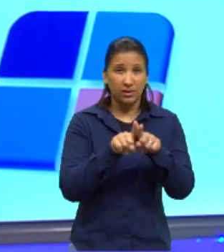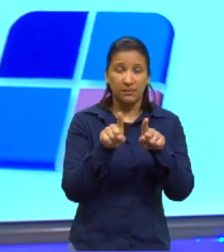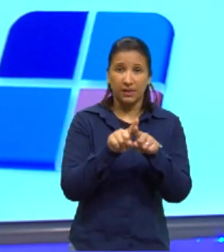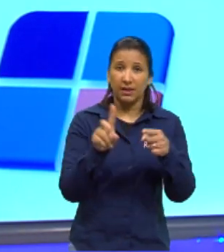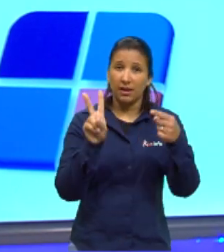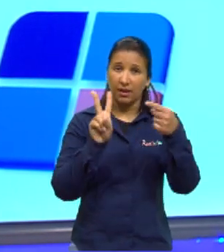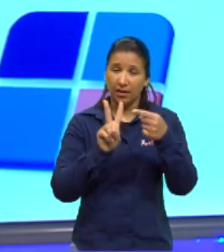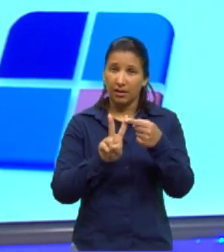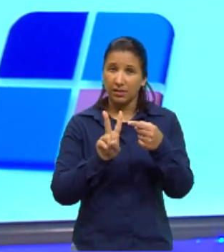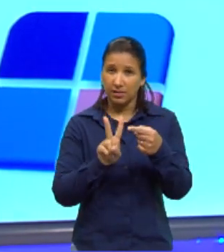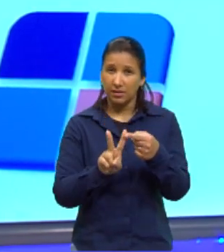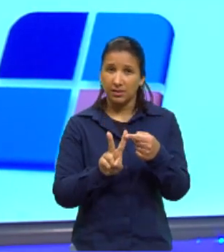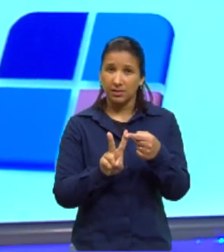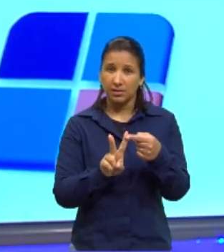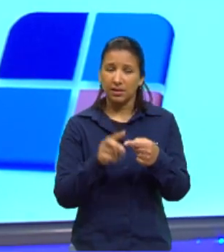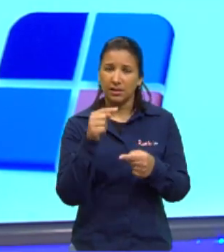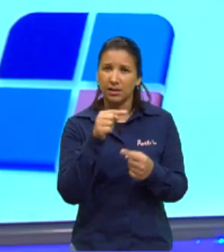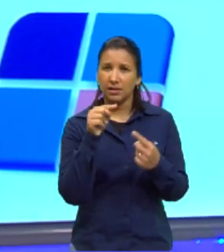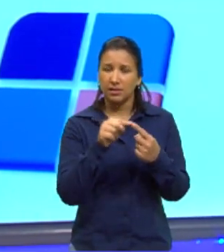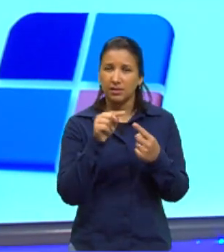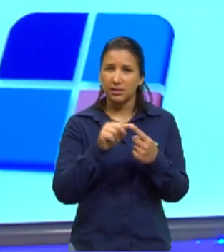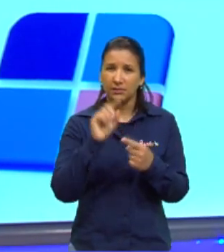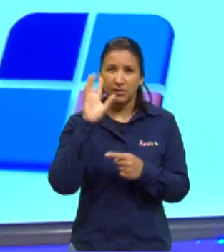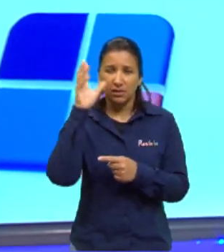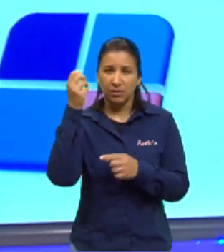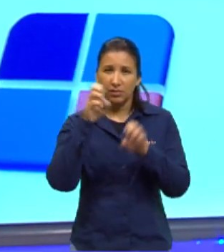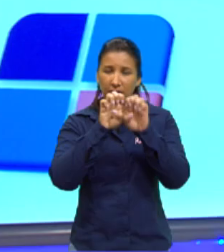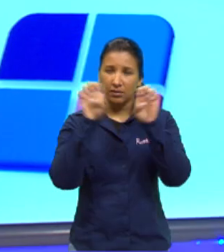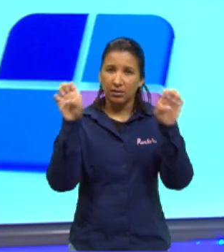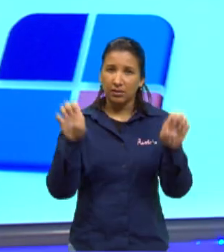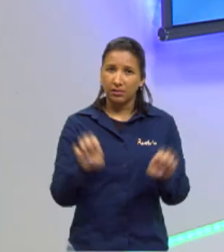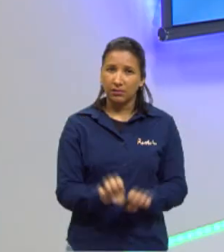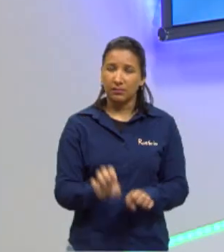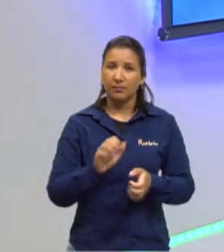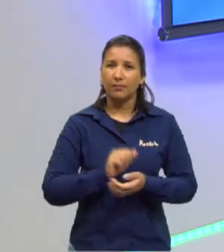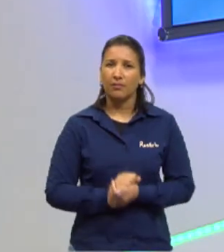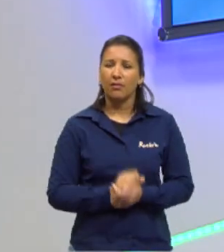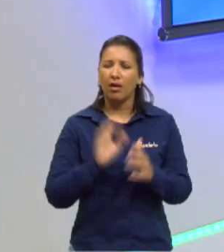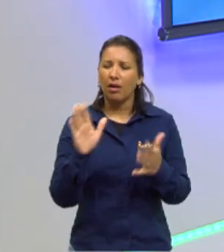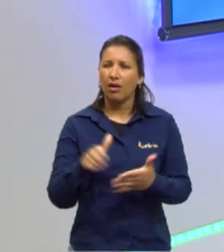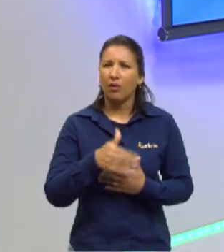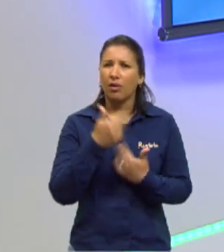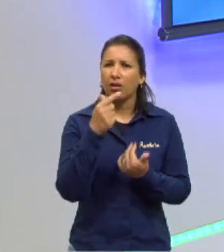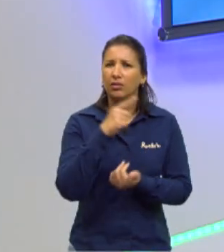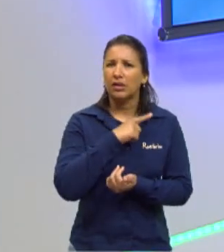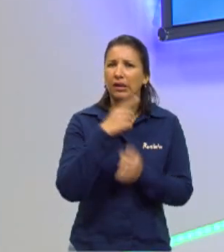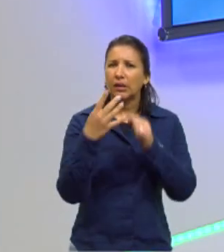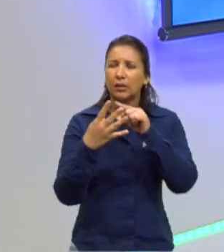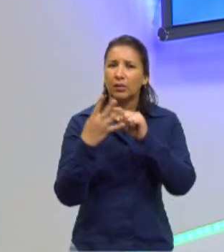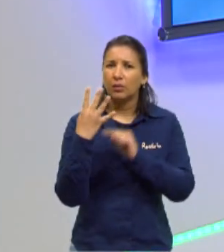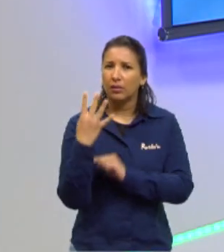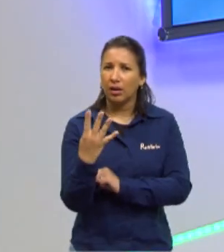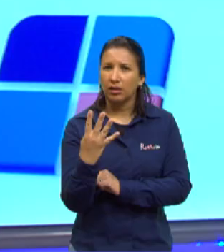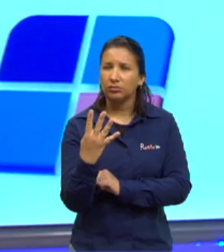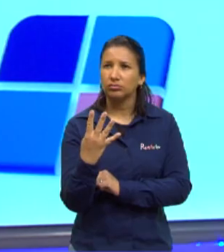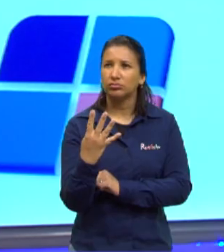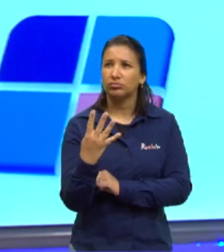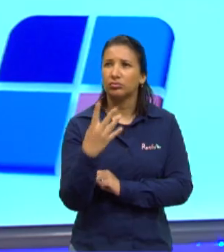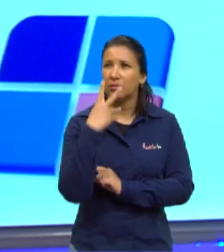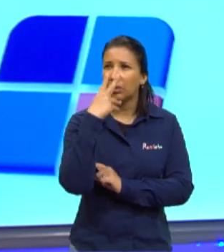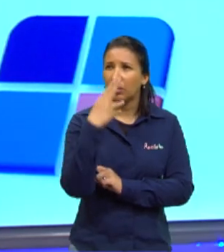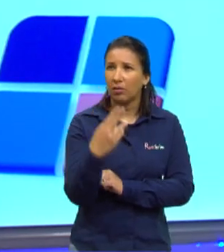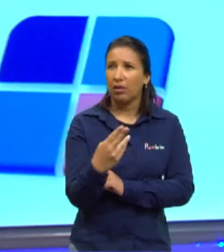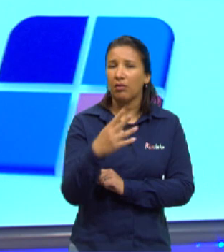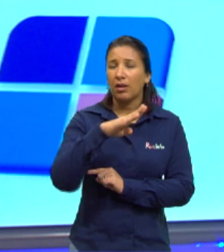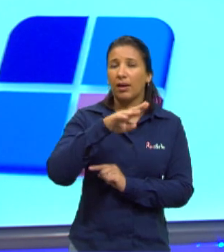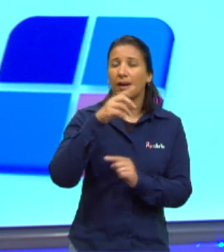raiz, né, nesse caso, da solução da equação. E quando eu tenho 1 quarto, da mesma forma, é